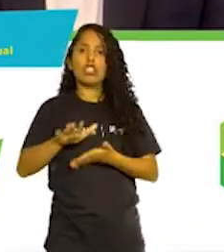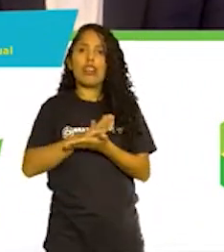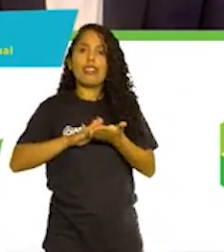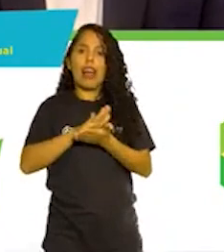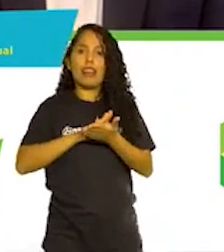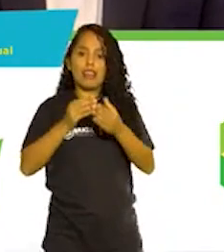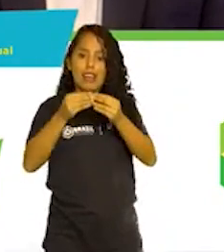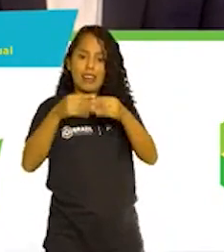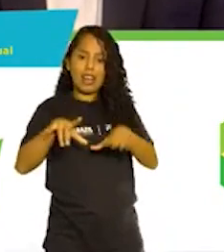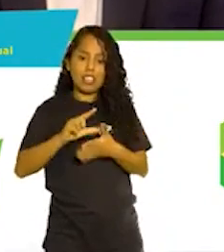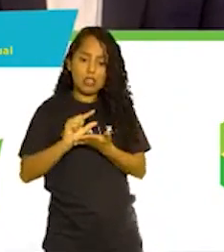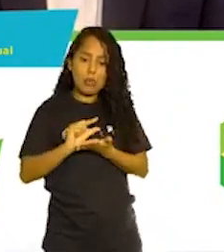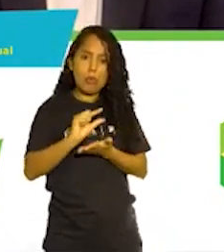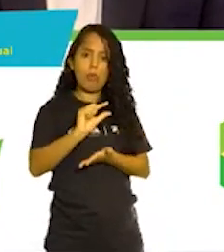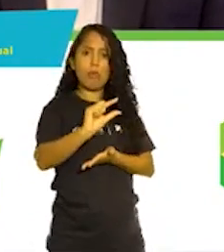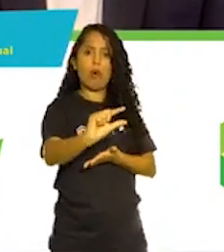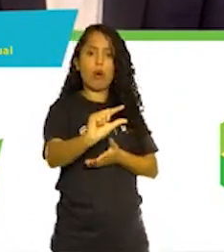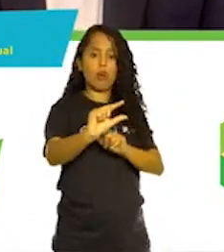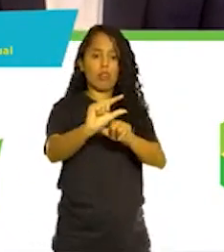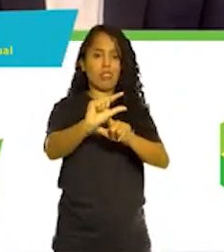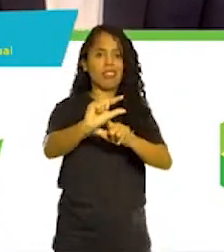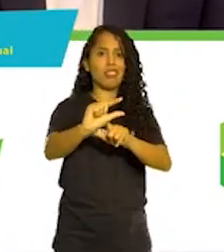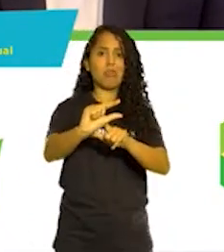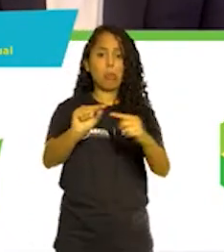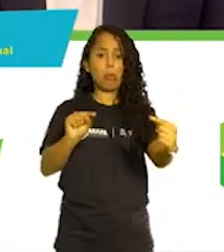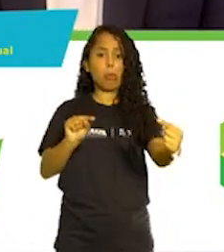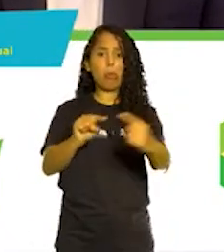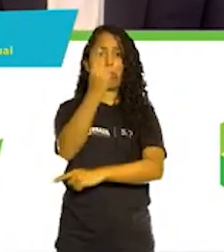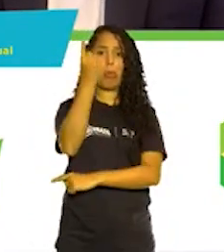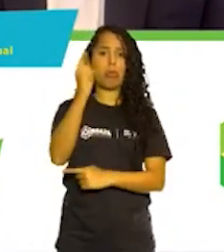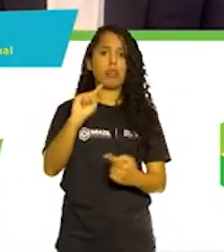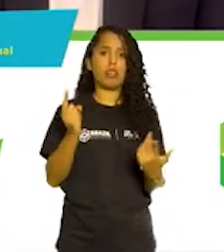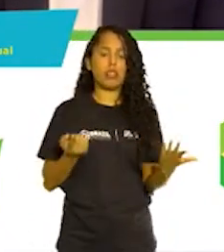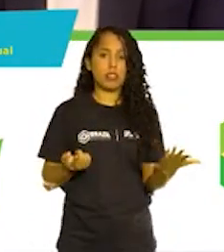que ele gasta muito mal, né? Então, eu acho que